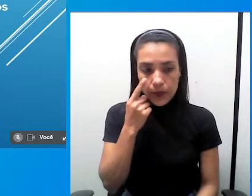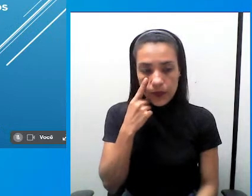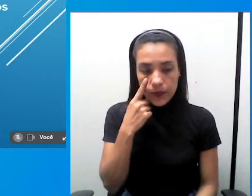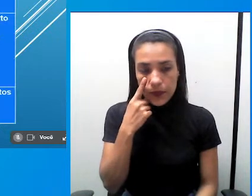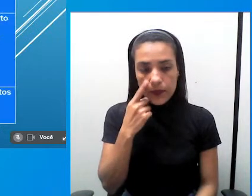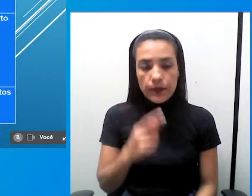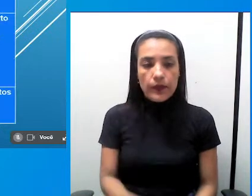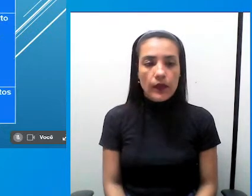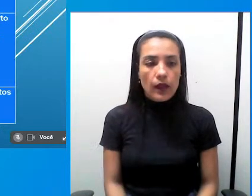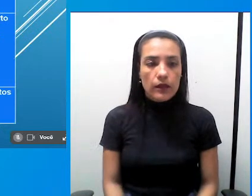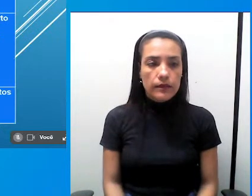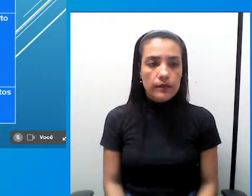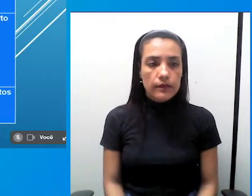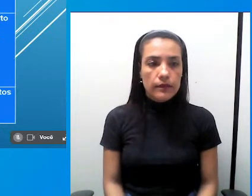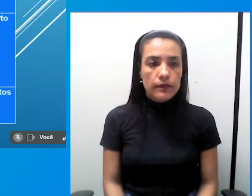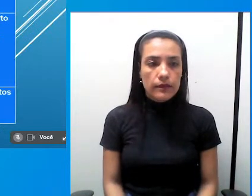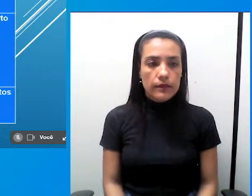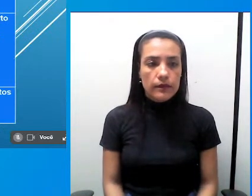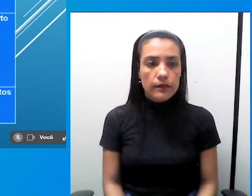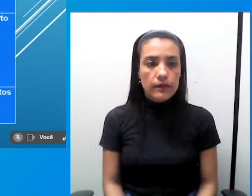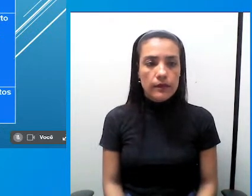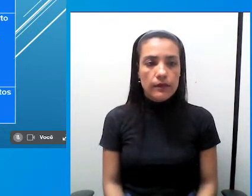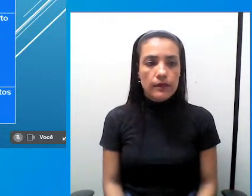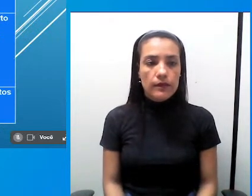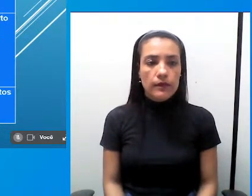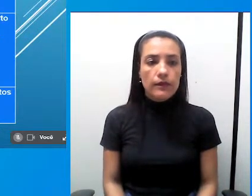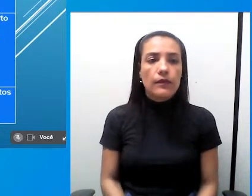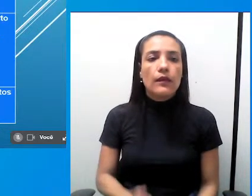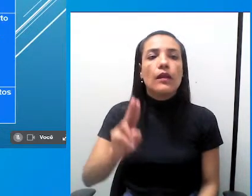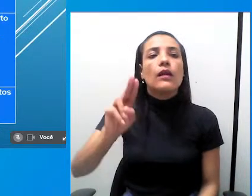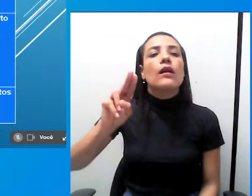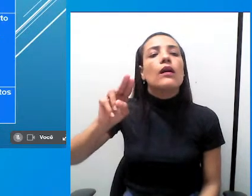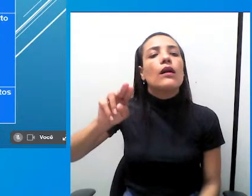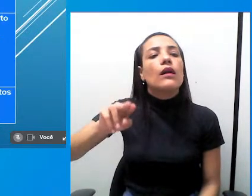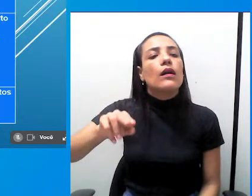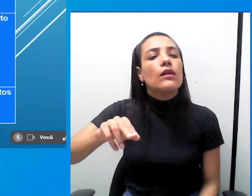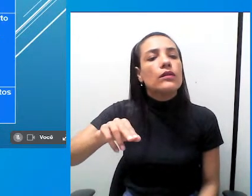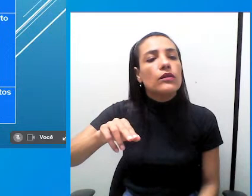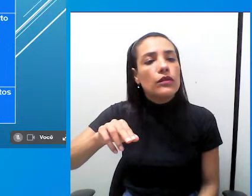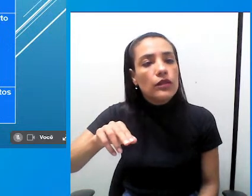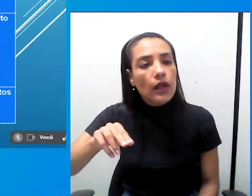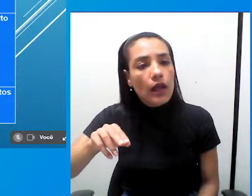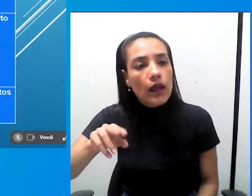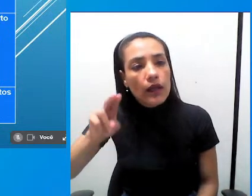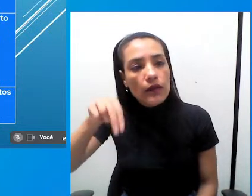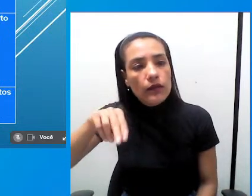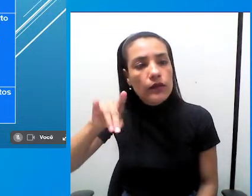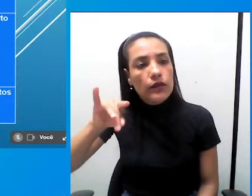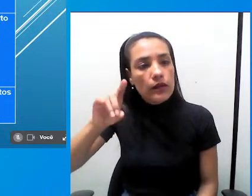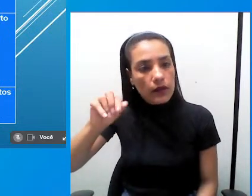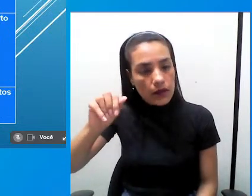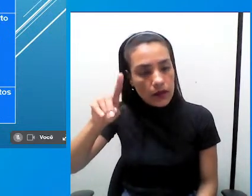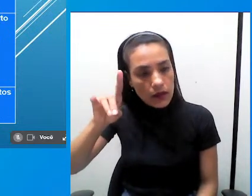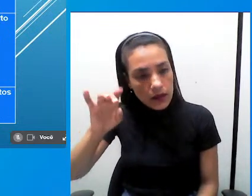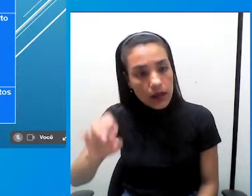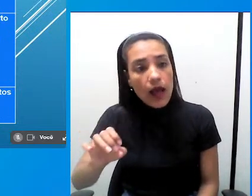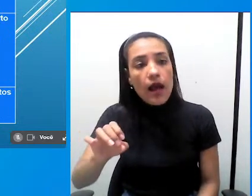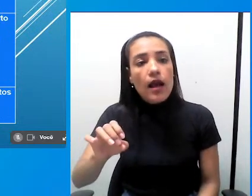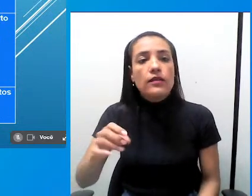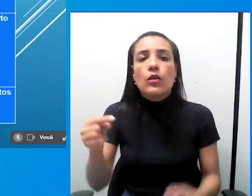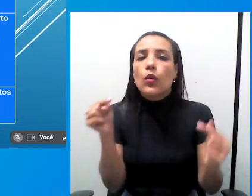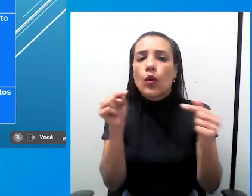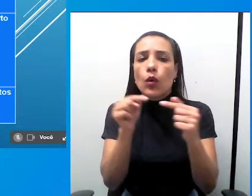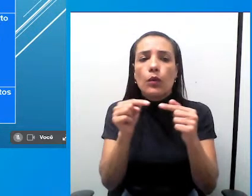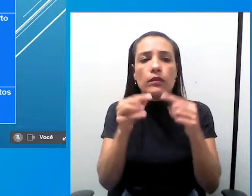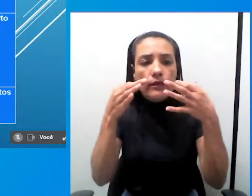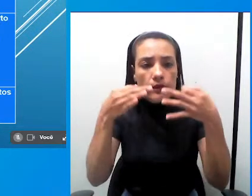mais adiante. Essas unidades curriculares de extensão do PPC, elas tinham objetivos muito definidos.